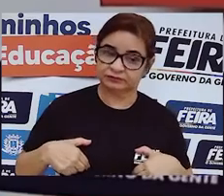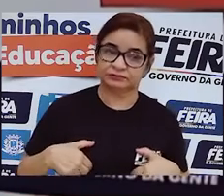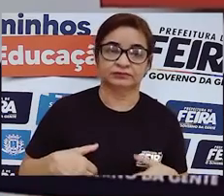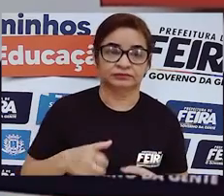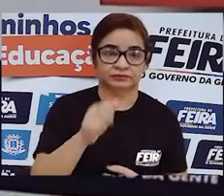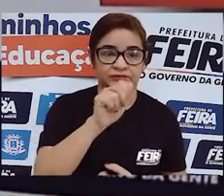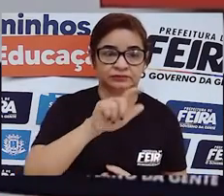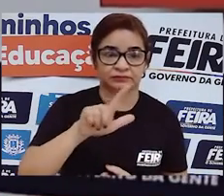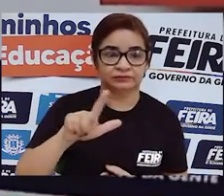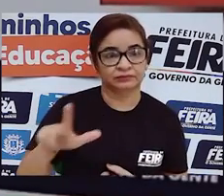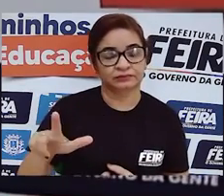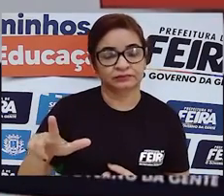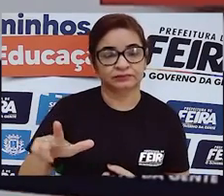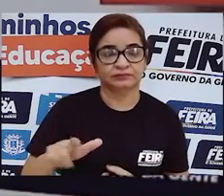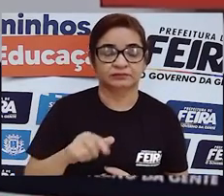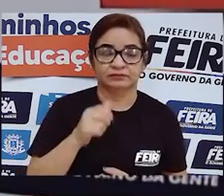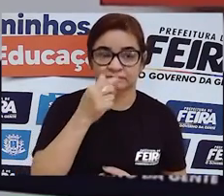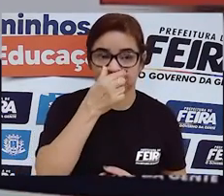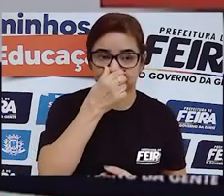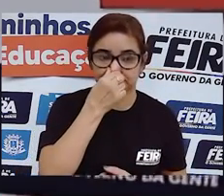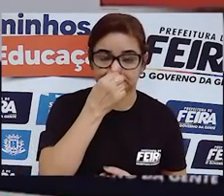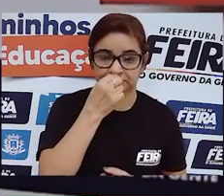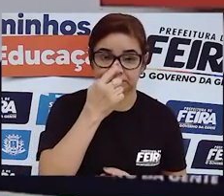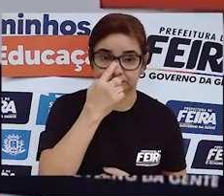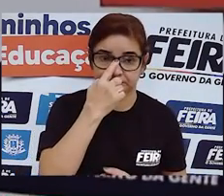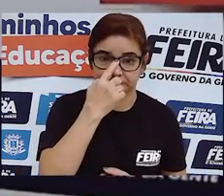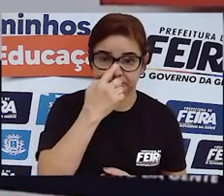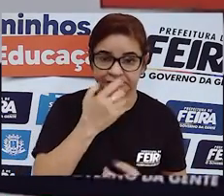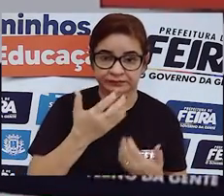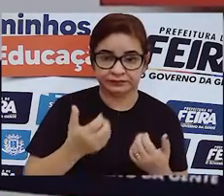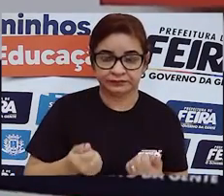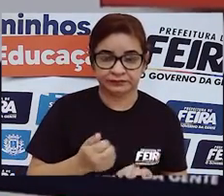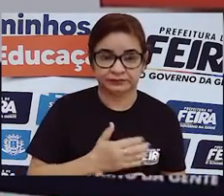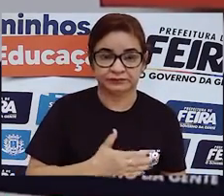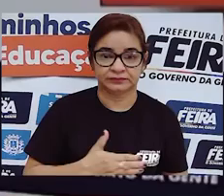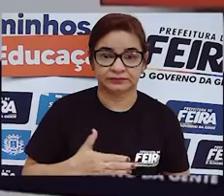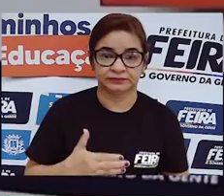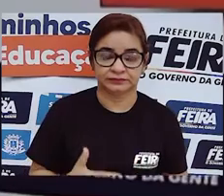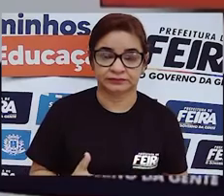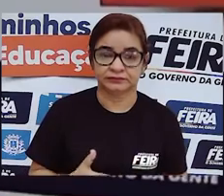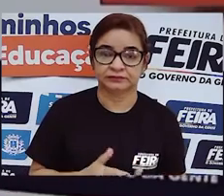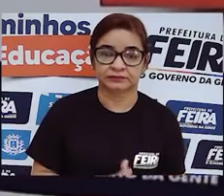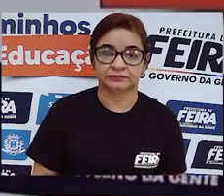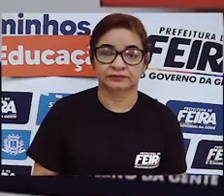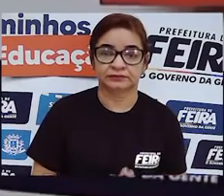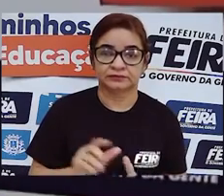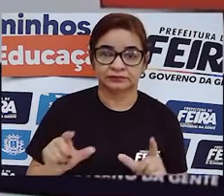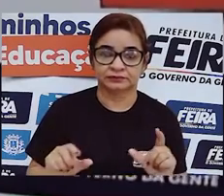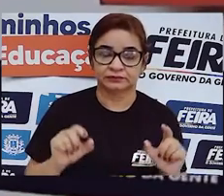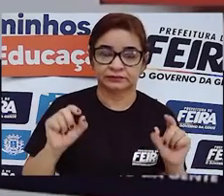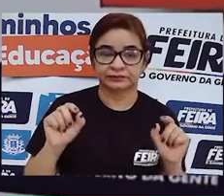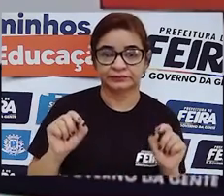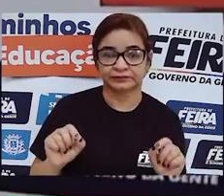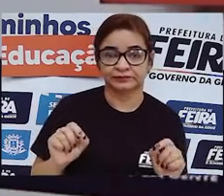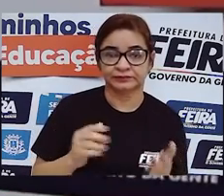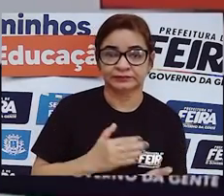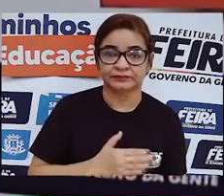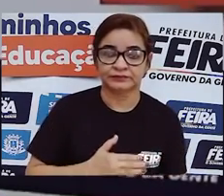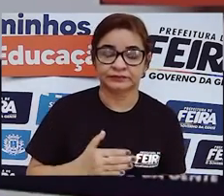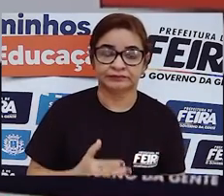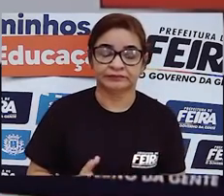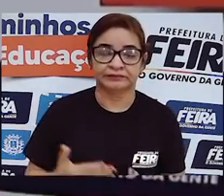branco e aqui embaixo do guardapó uma blusa de listrada azul marinho. Então, dando